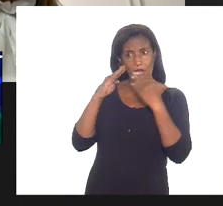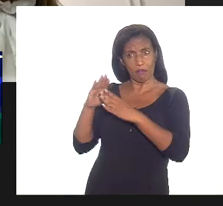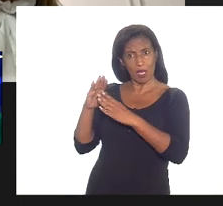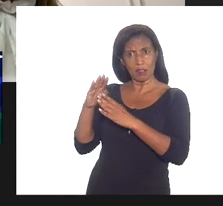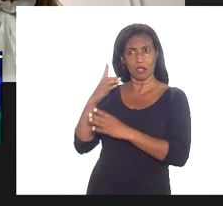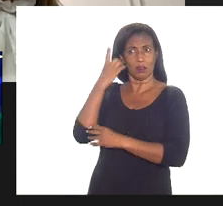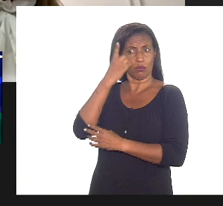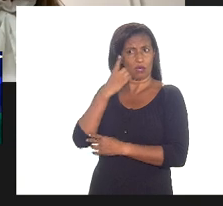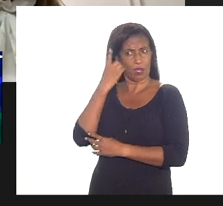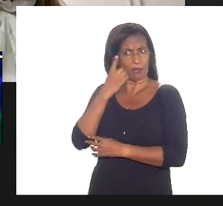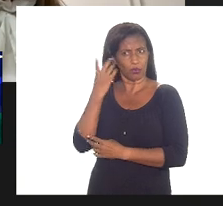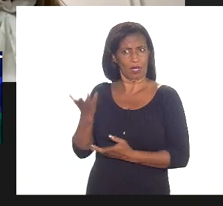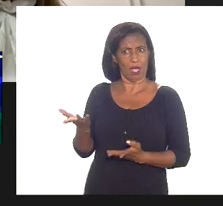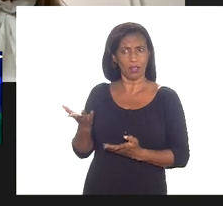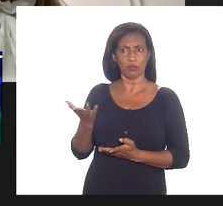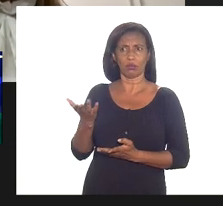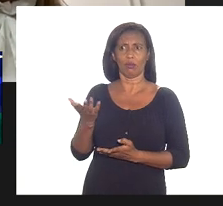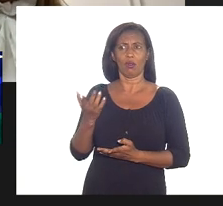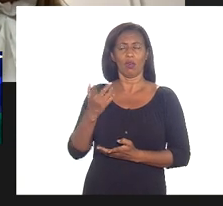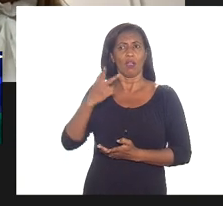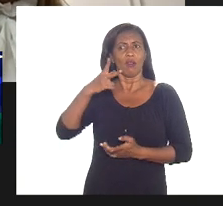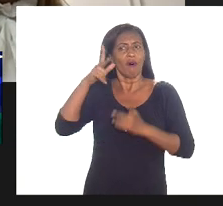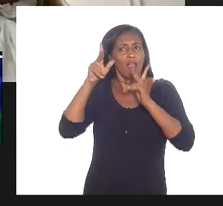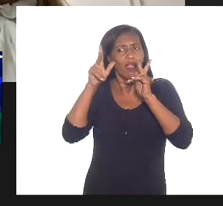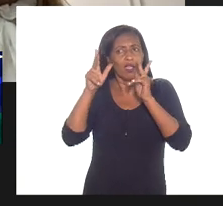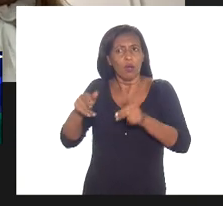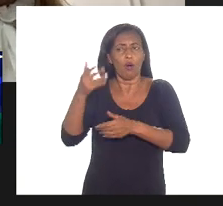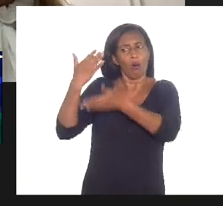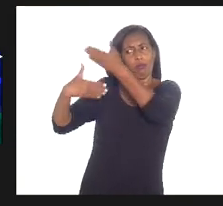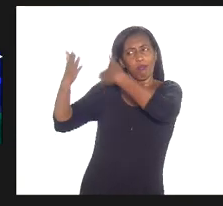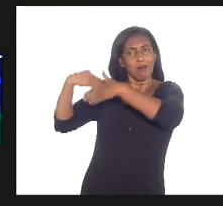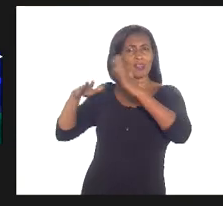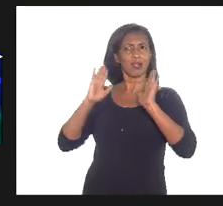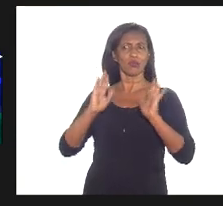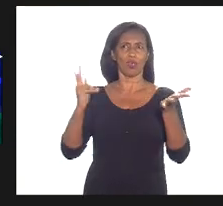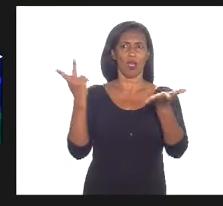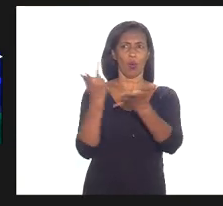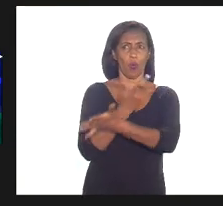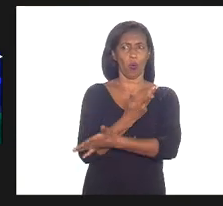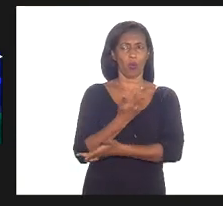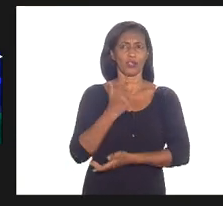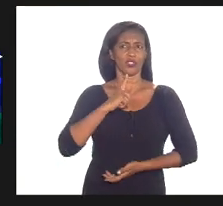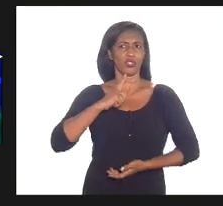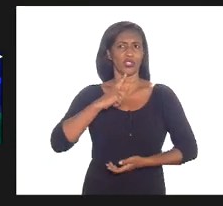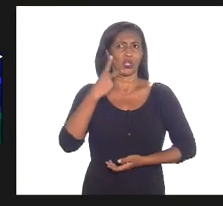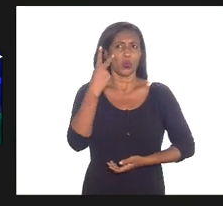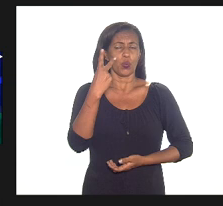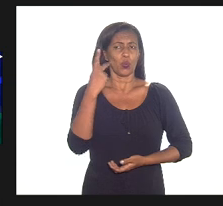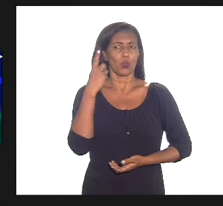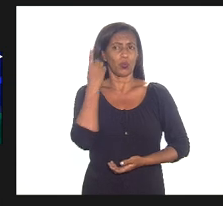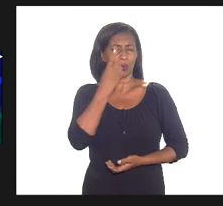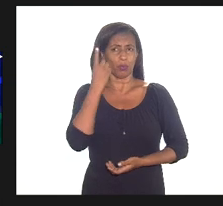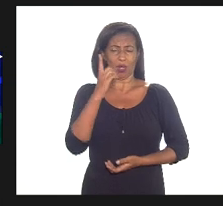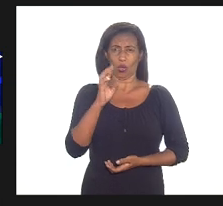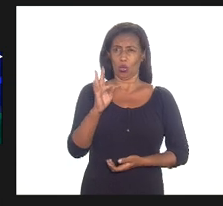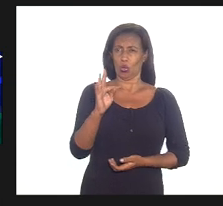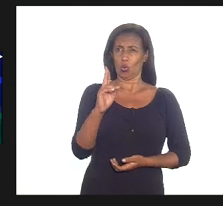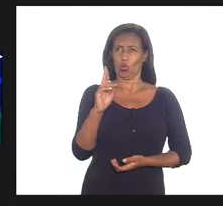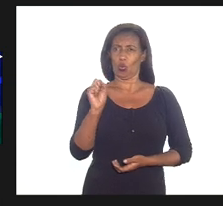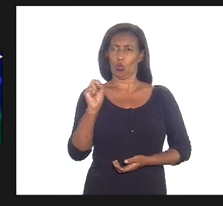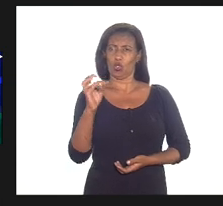que eu me recordo em uma votação simbólica que na época um secreta chamada do estão dizia aqui